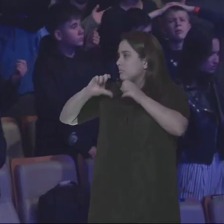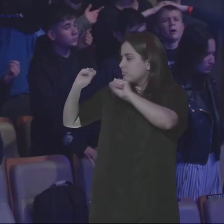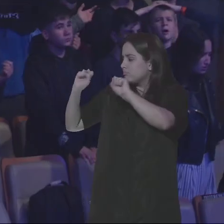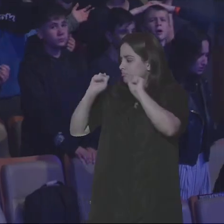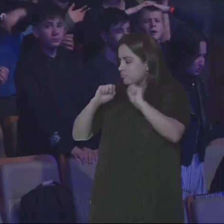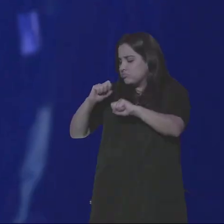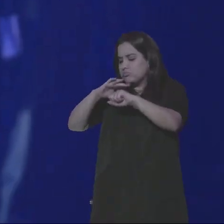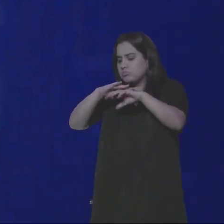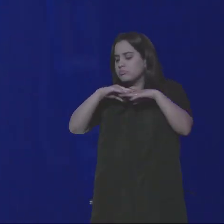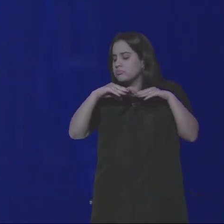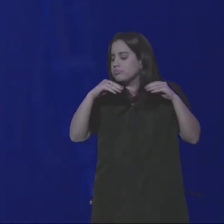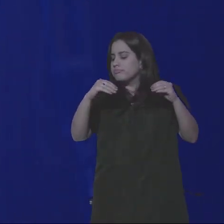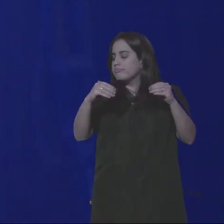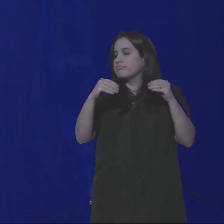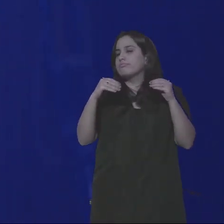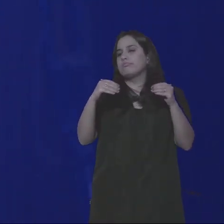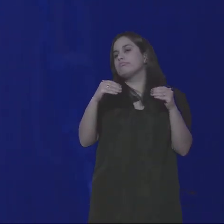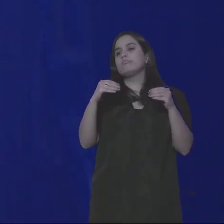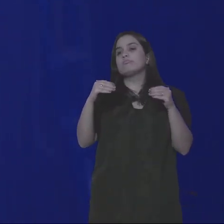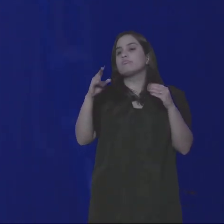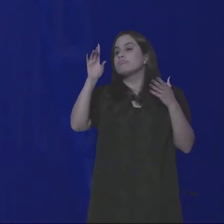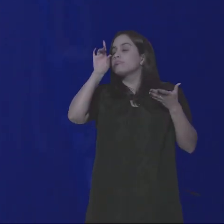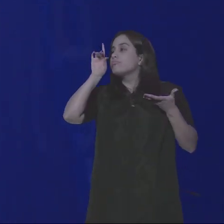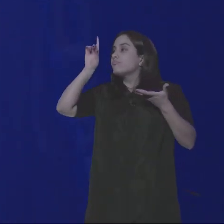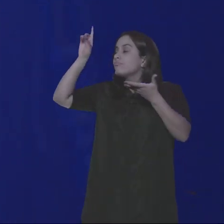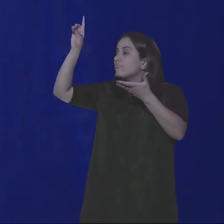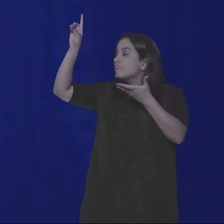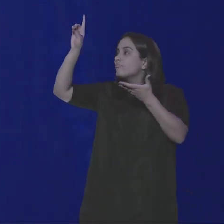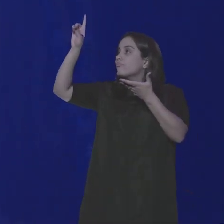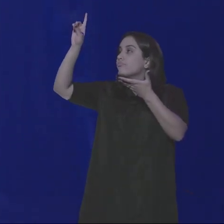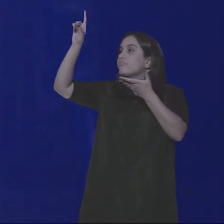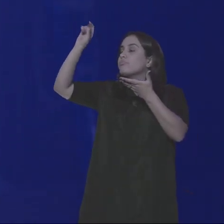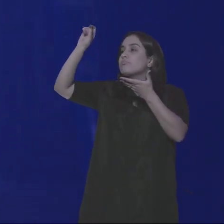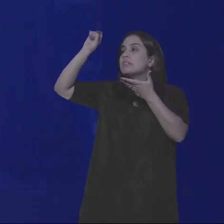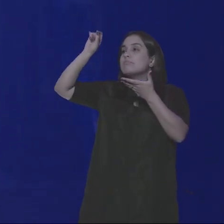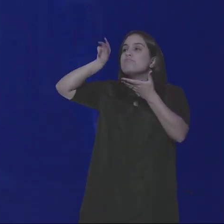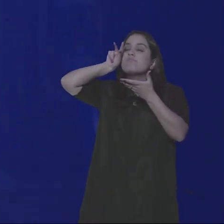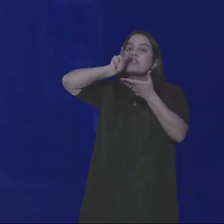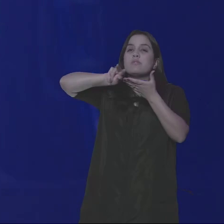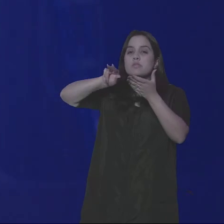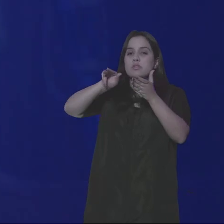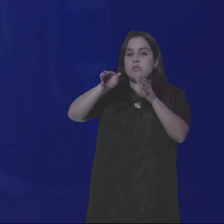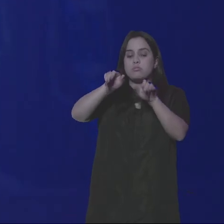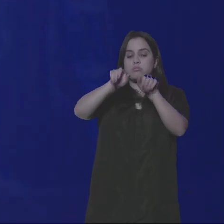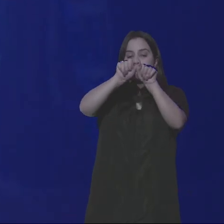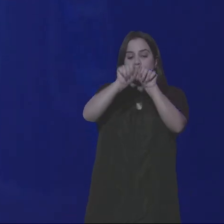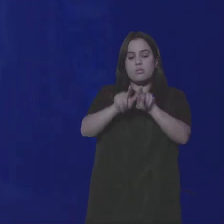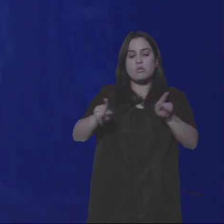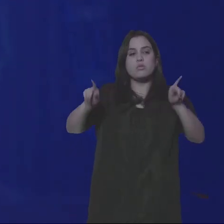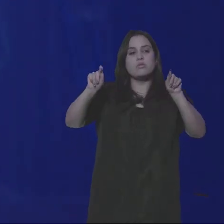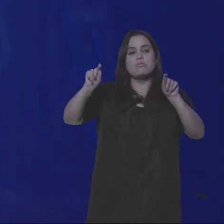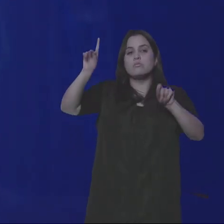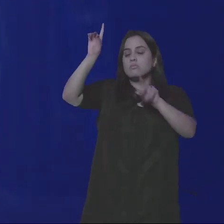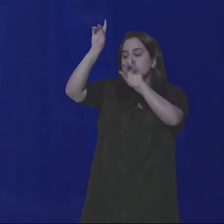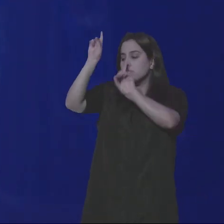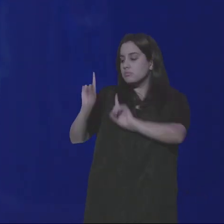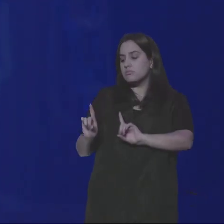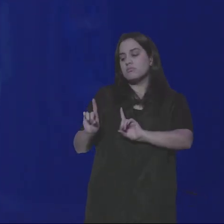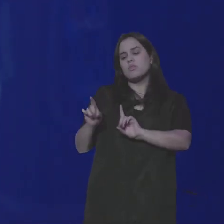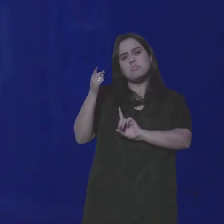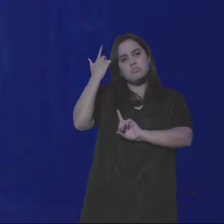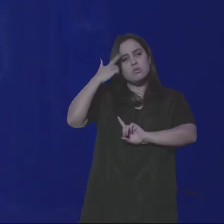curar. Tu és aquele que na visão de Apocalipse é digno de abrir o livro.